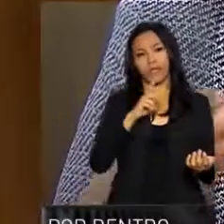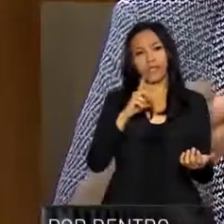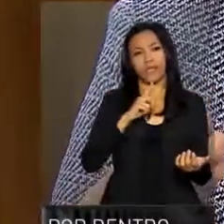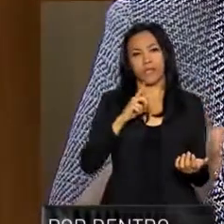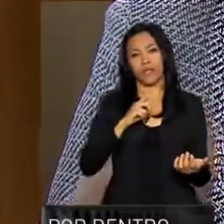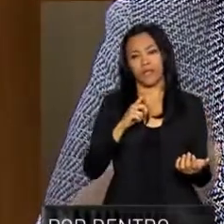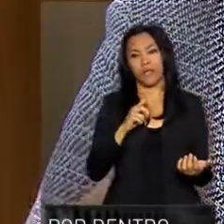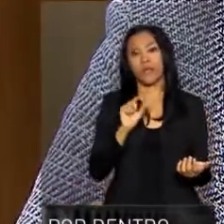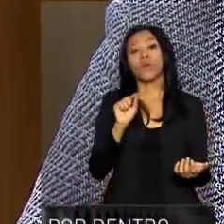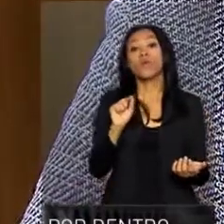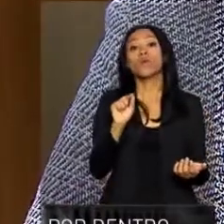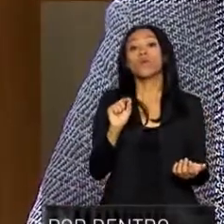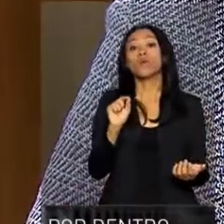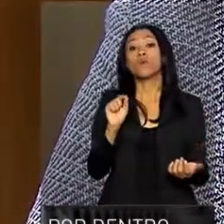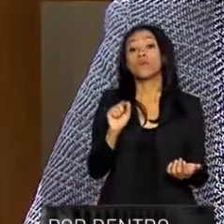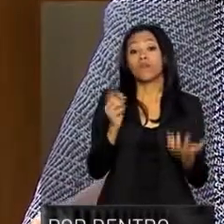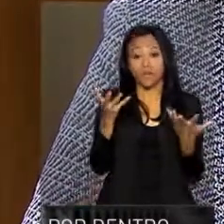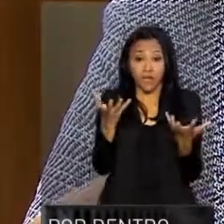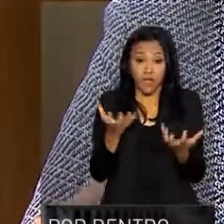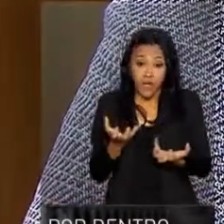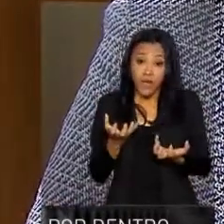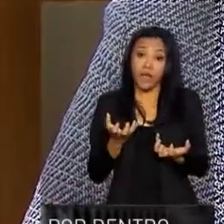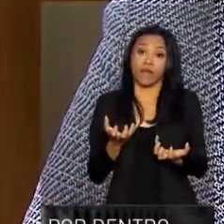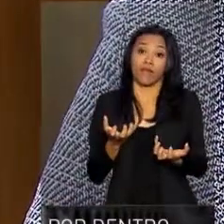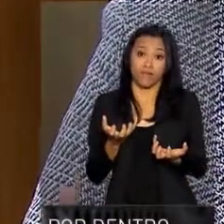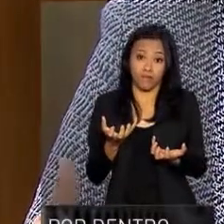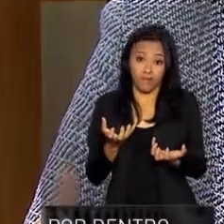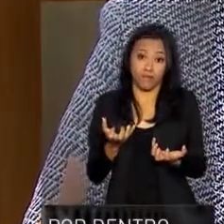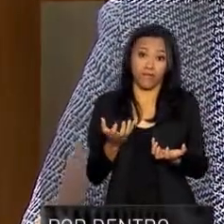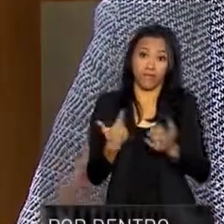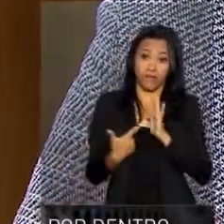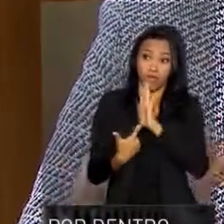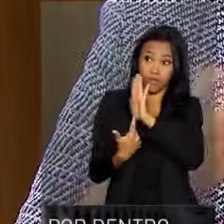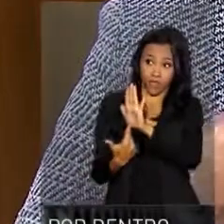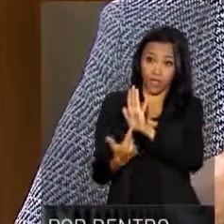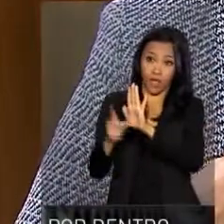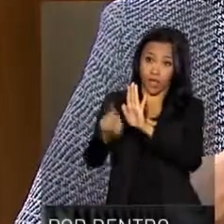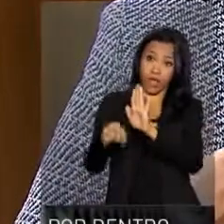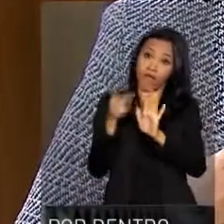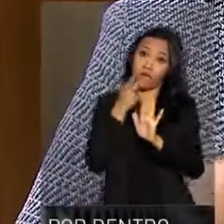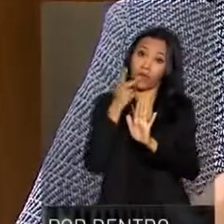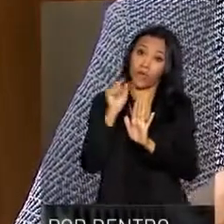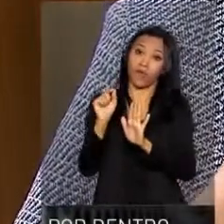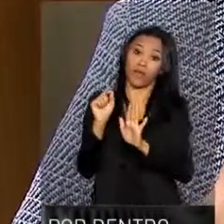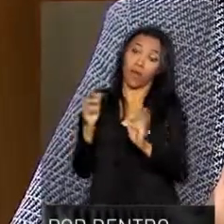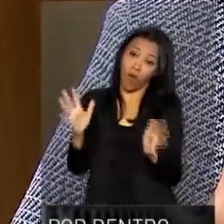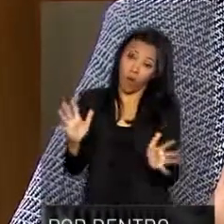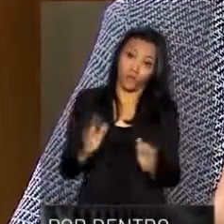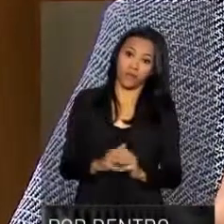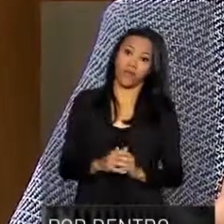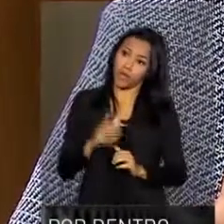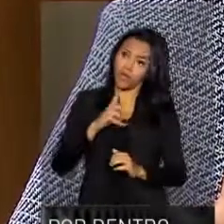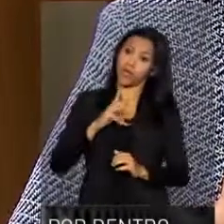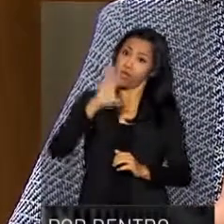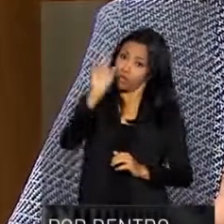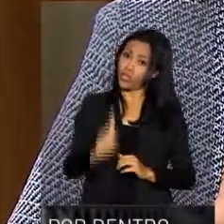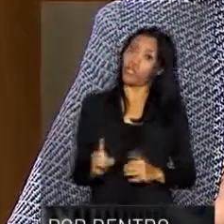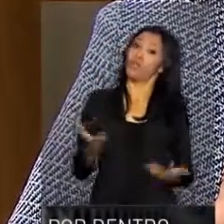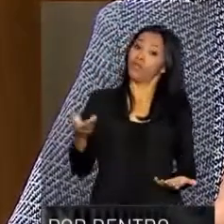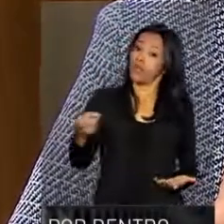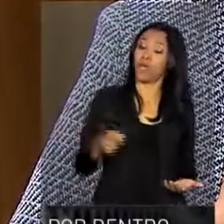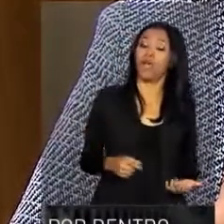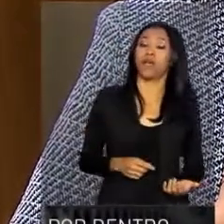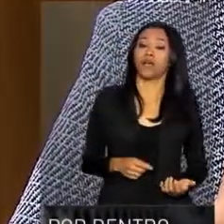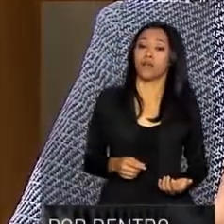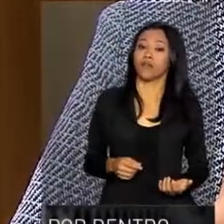porque o que tá o que você quer passar recados e tá passando dez olha é eu tenho direito sobre você